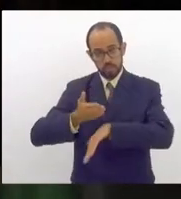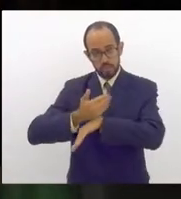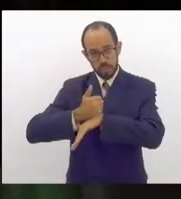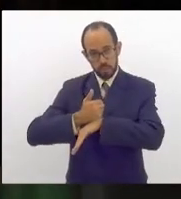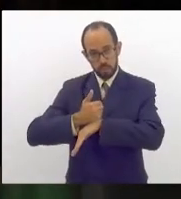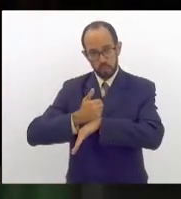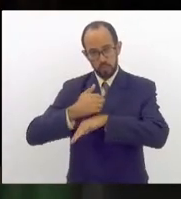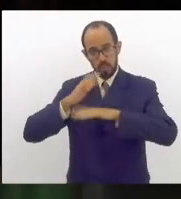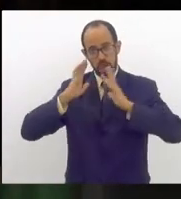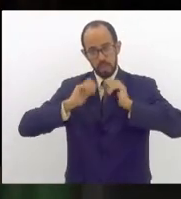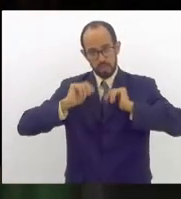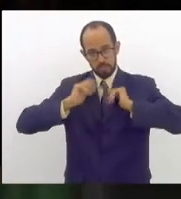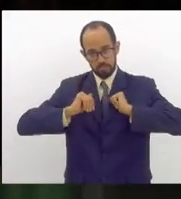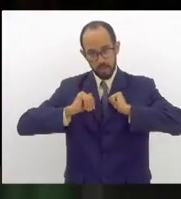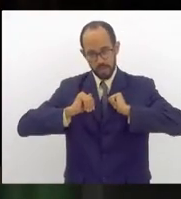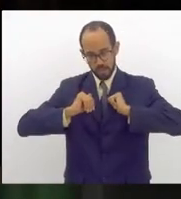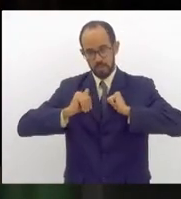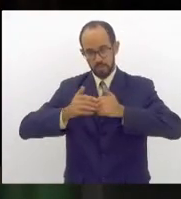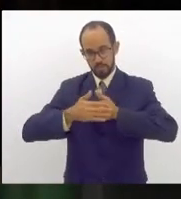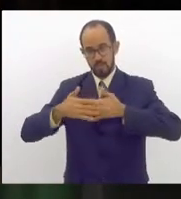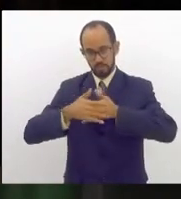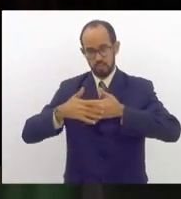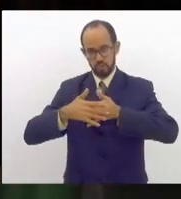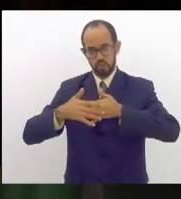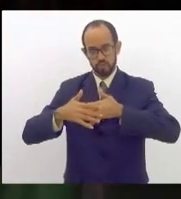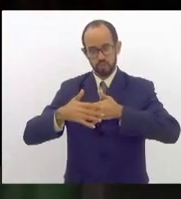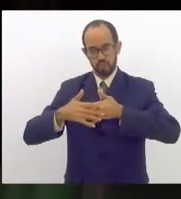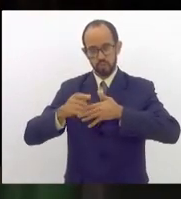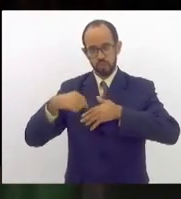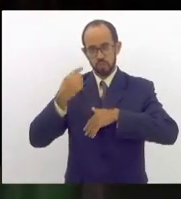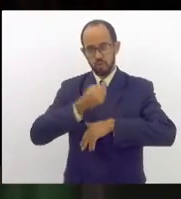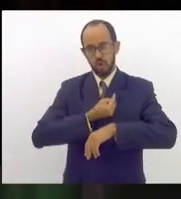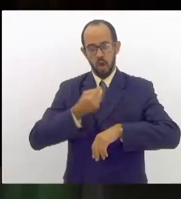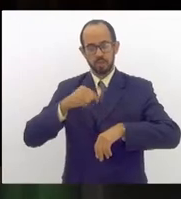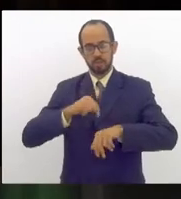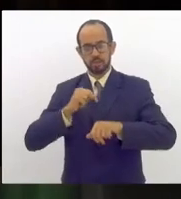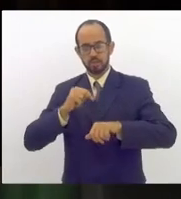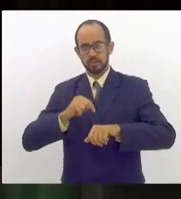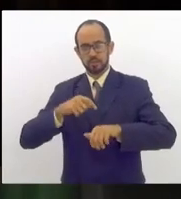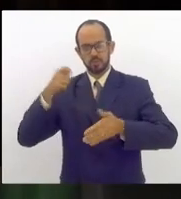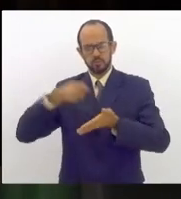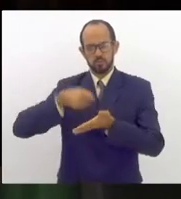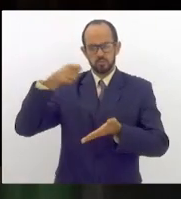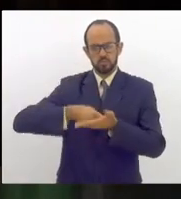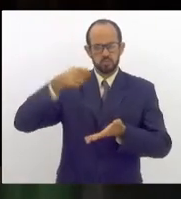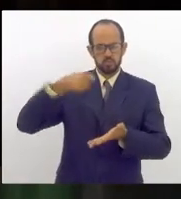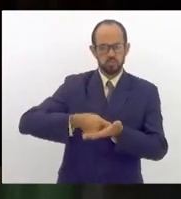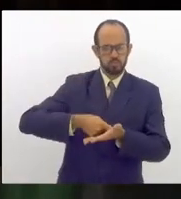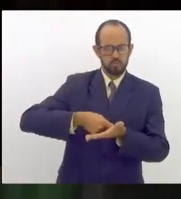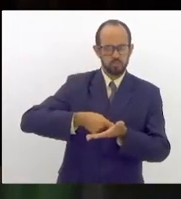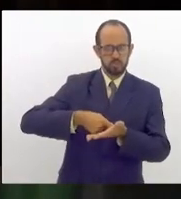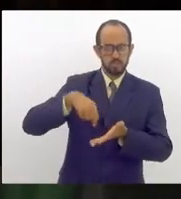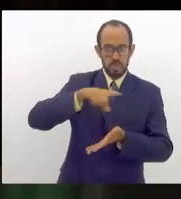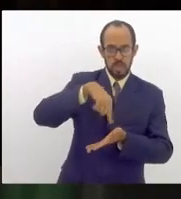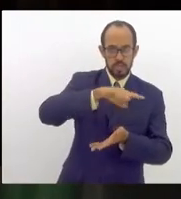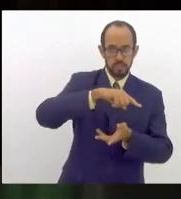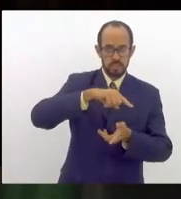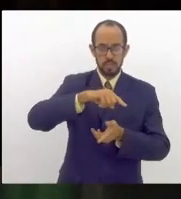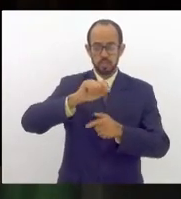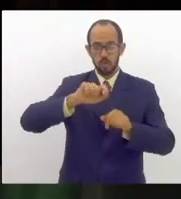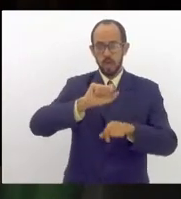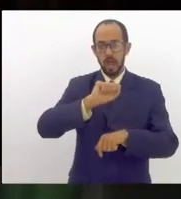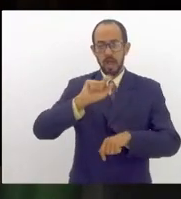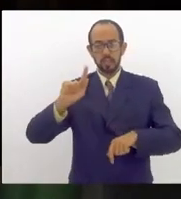e nós do círculo laranja nós reivindicamos que os trabalhadores da Comlurb sejam a gente de saúde ambiental